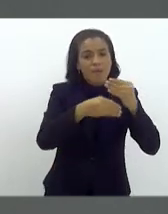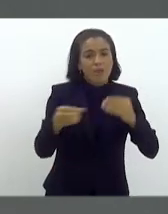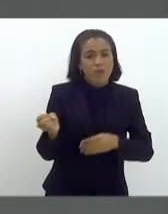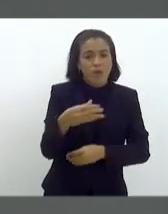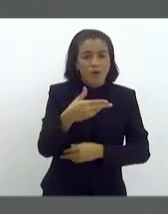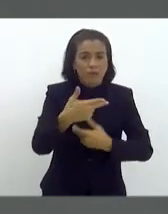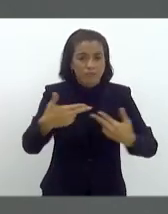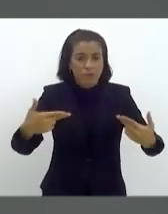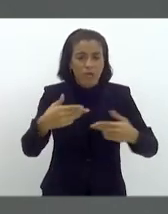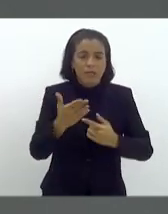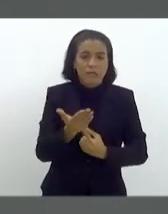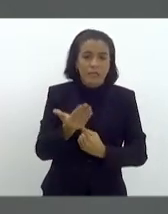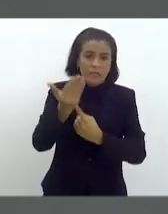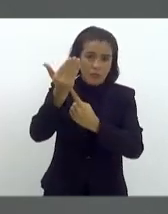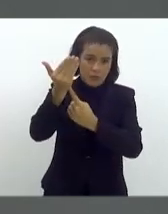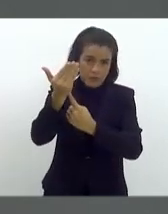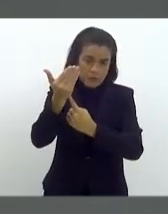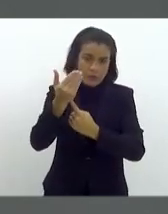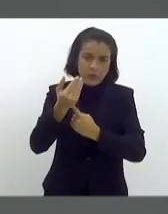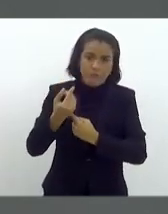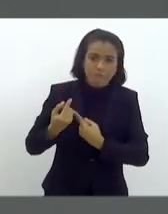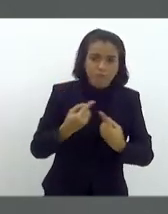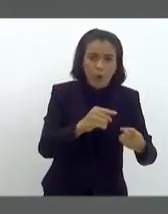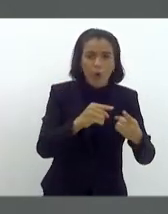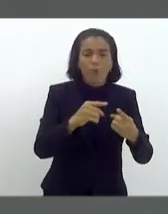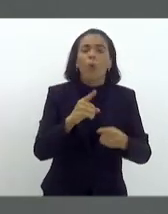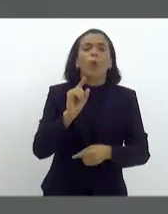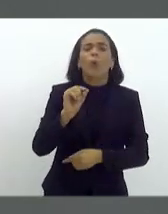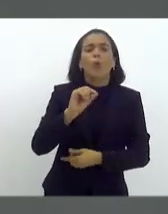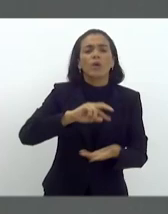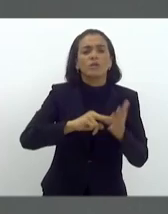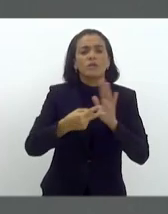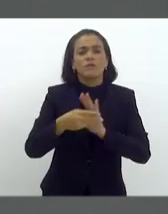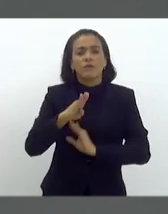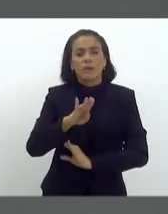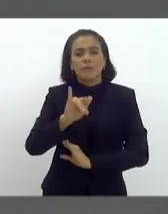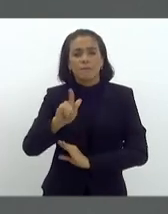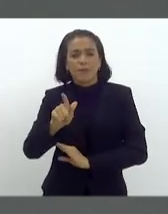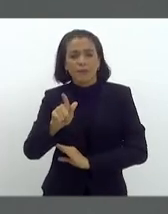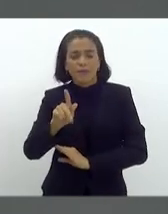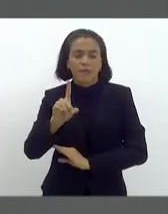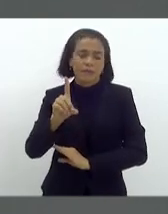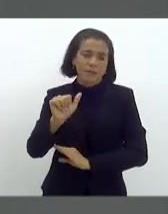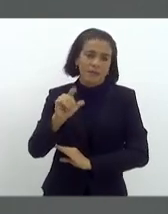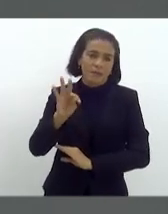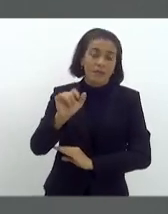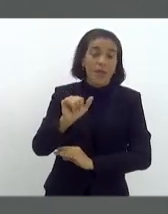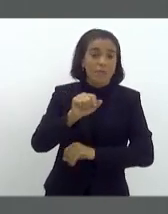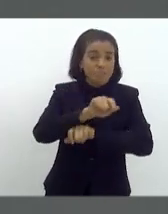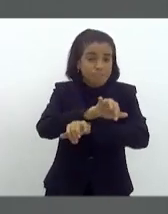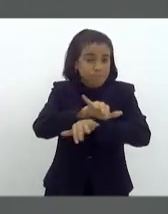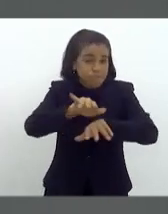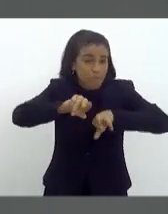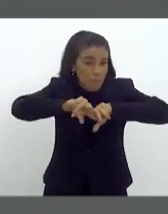tecnologias no combate à criminalidade o Big Data justamente essa Gama de informações né hoje em dia a gente quando